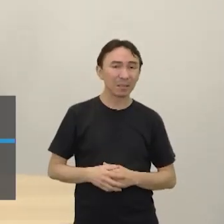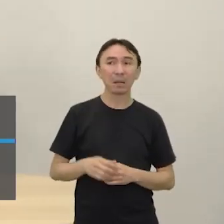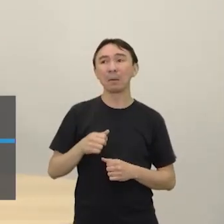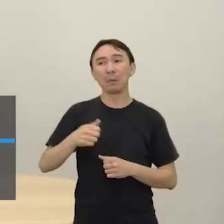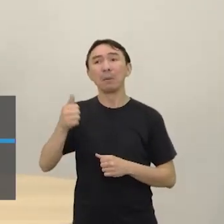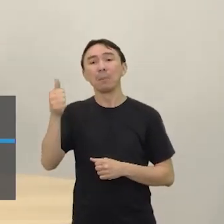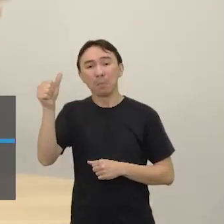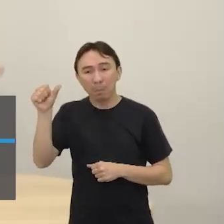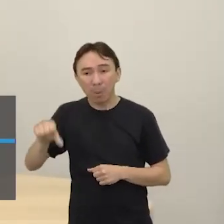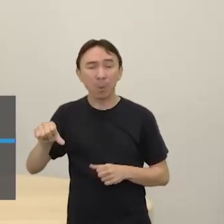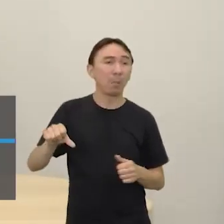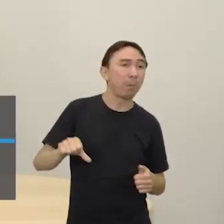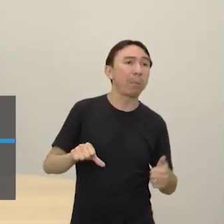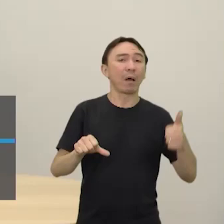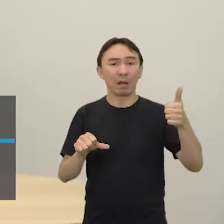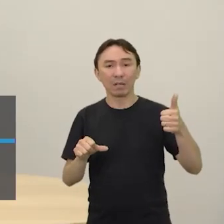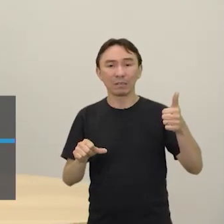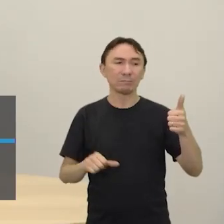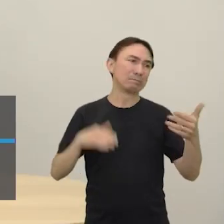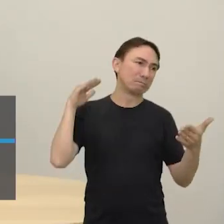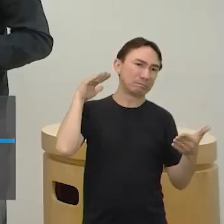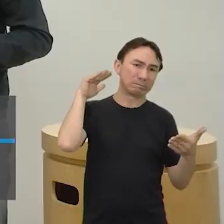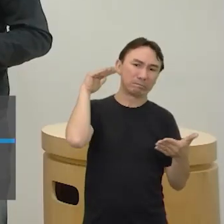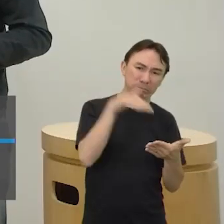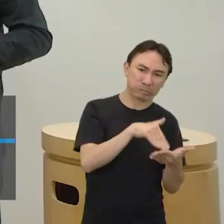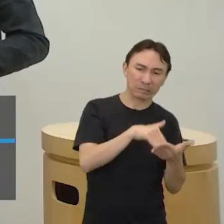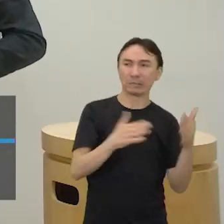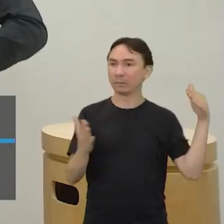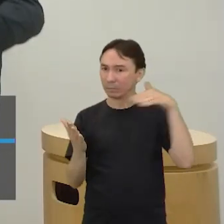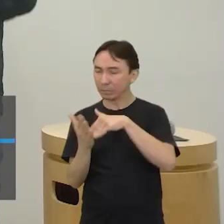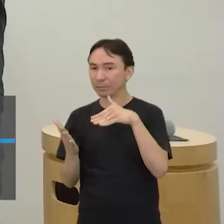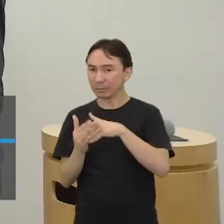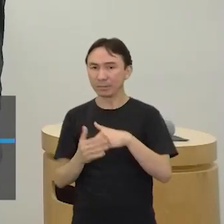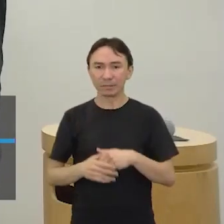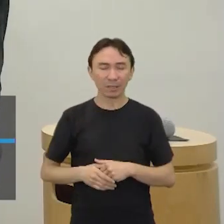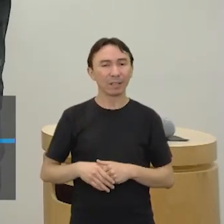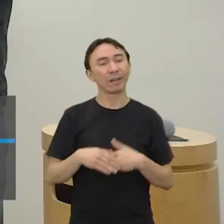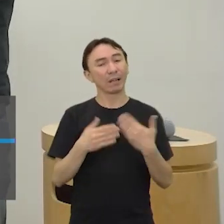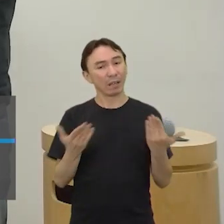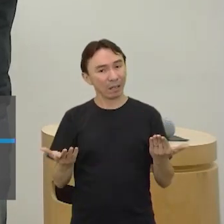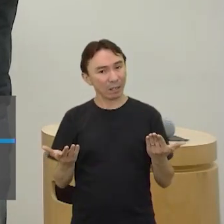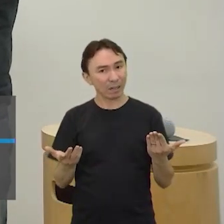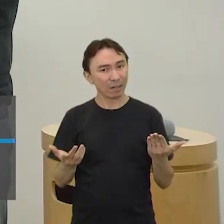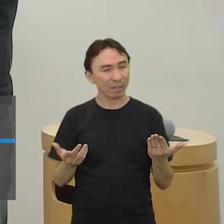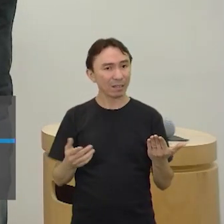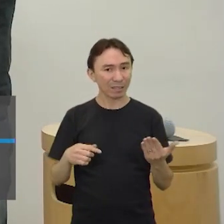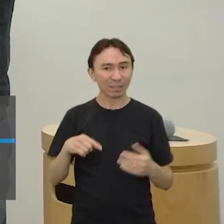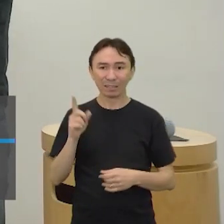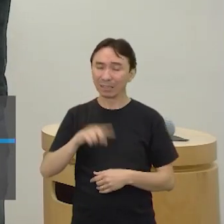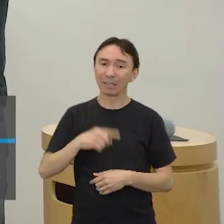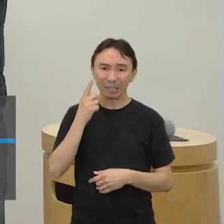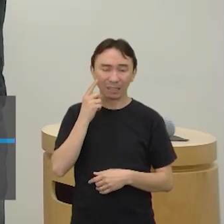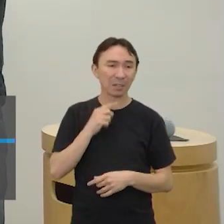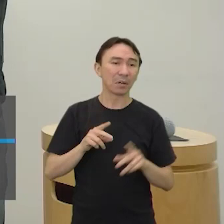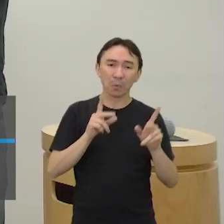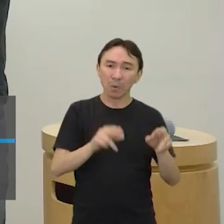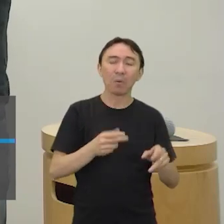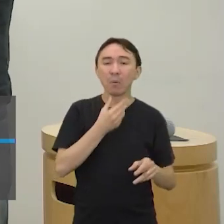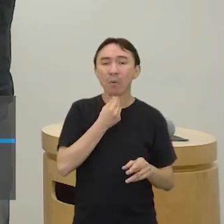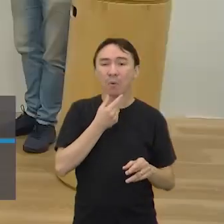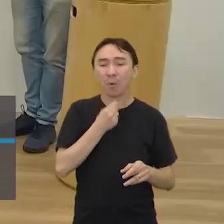ideológicos já tivemos representações de ditaduras. Com certeza. Vai do Stalin, que se